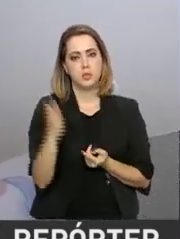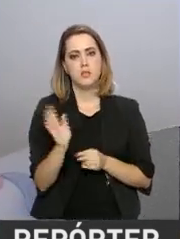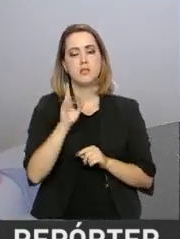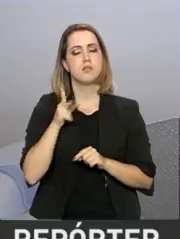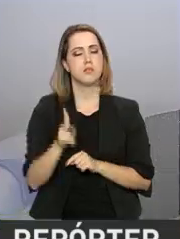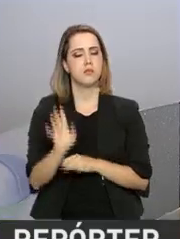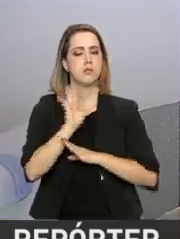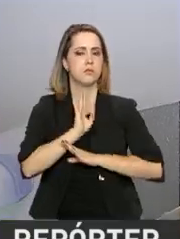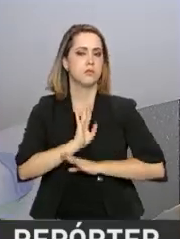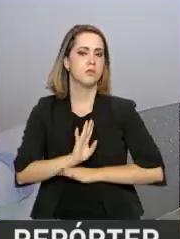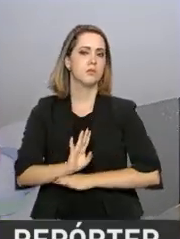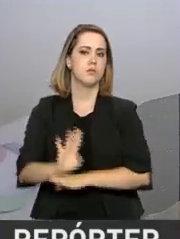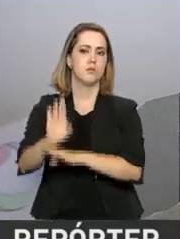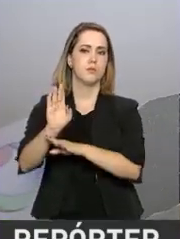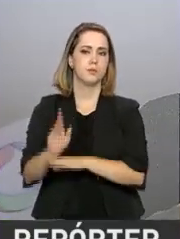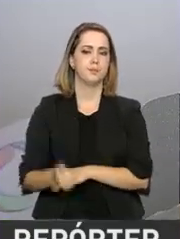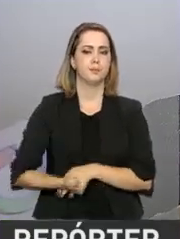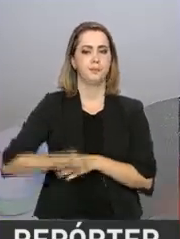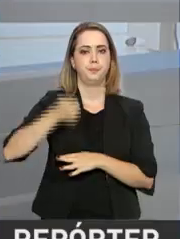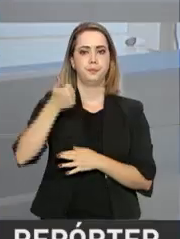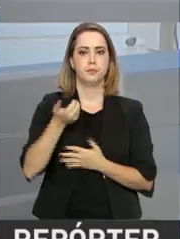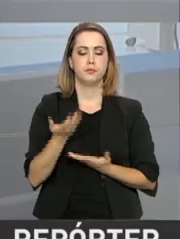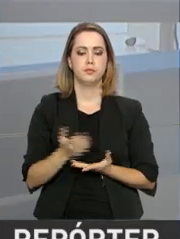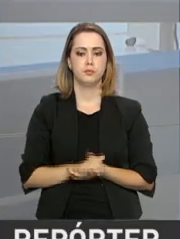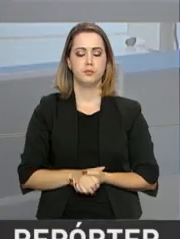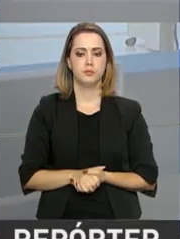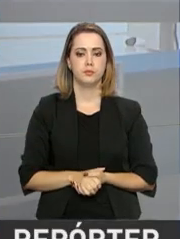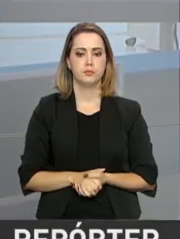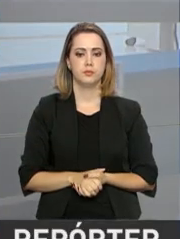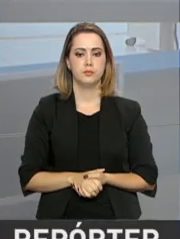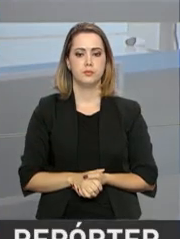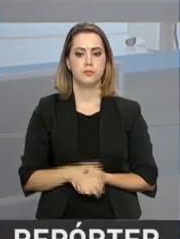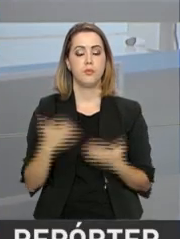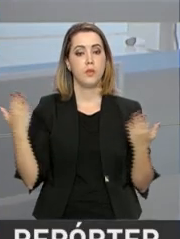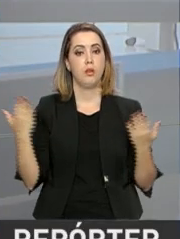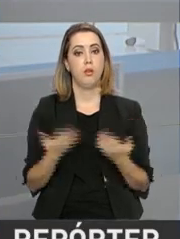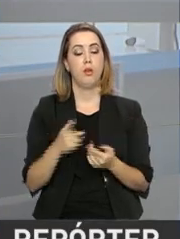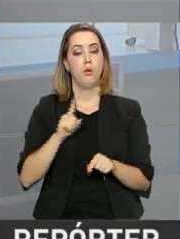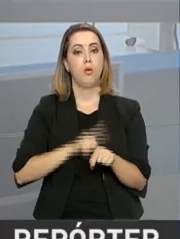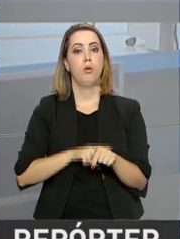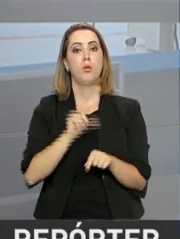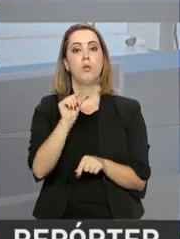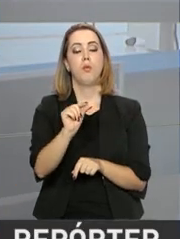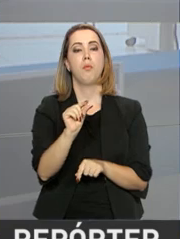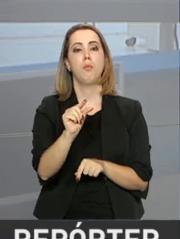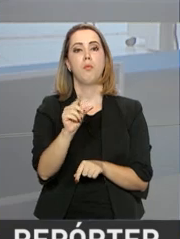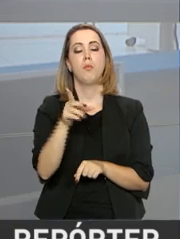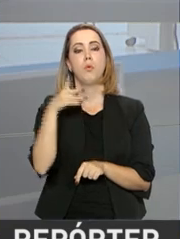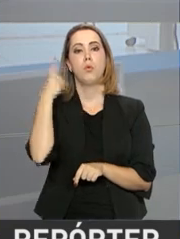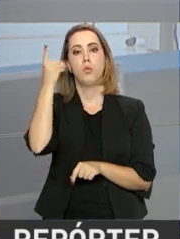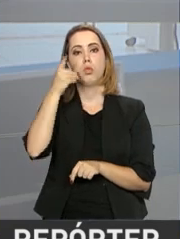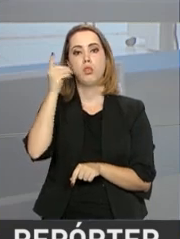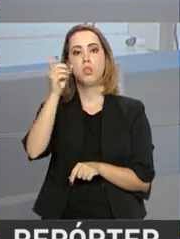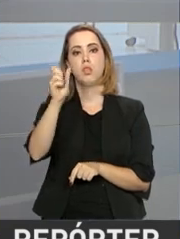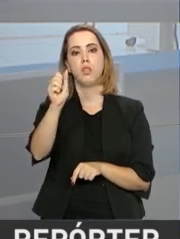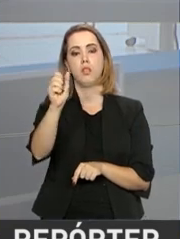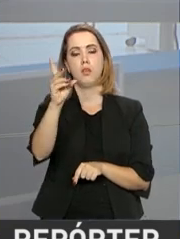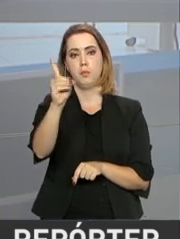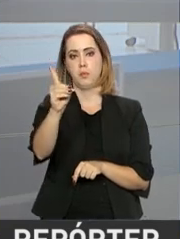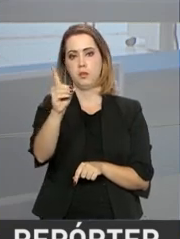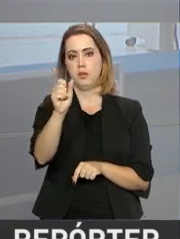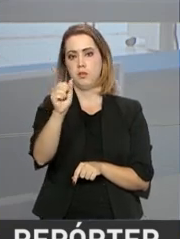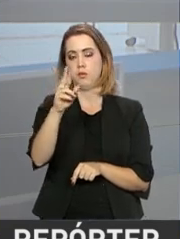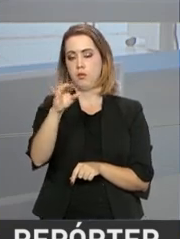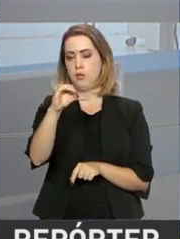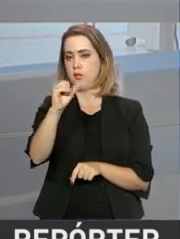sempre procura ajudar na melhor maneira possível agora a pouco o deputado federal darcísio Perondi relator da PEC do teto dos